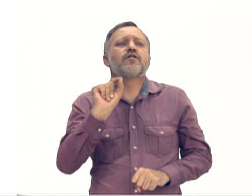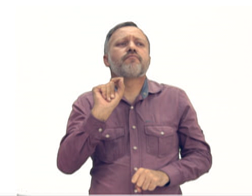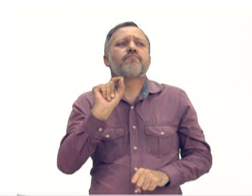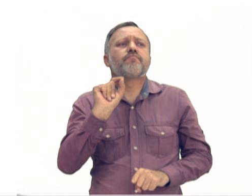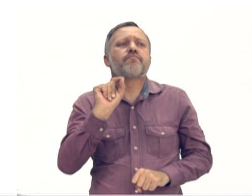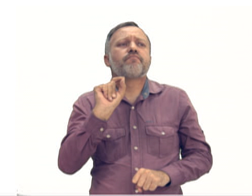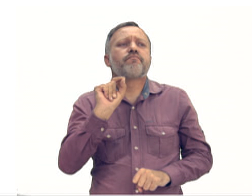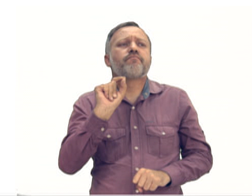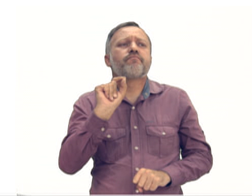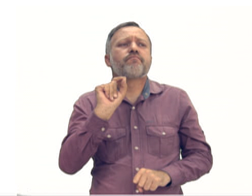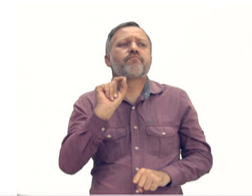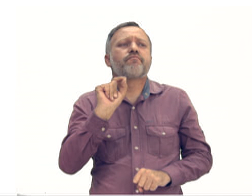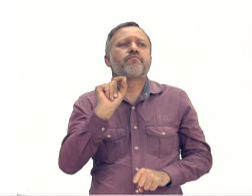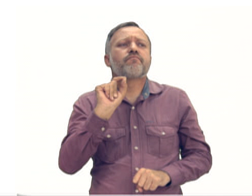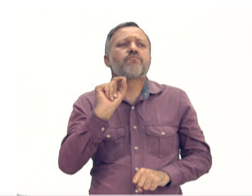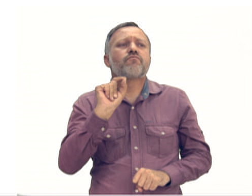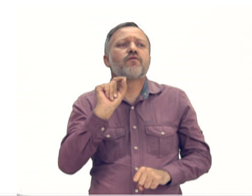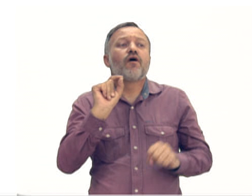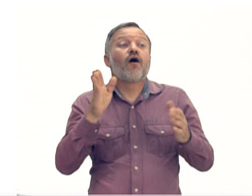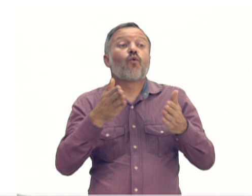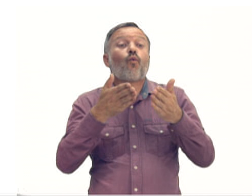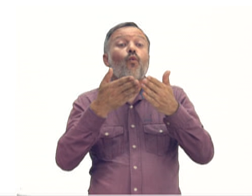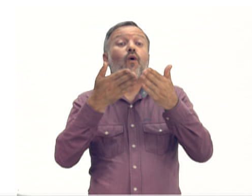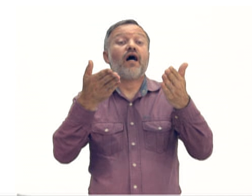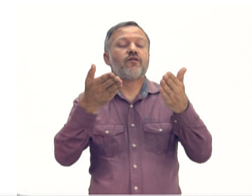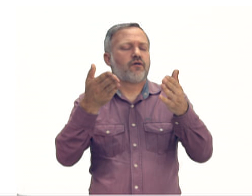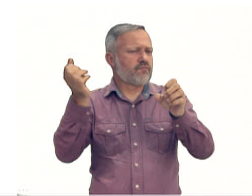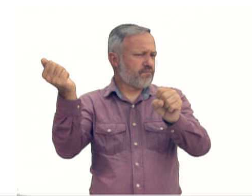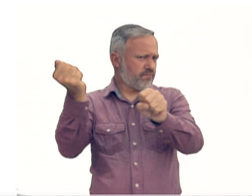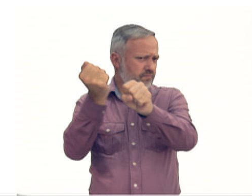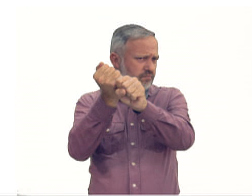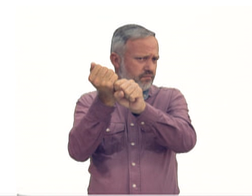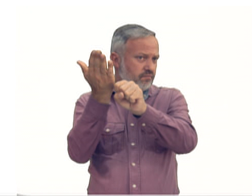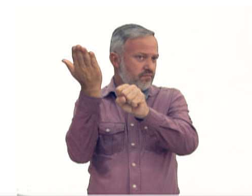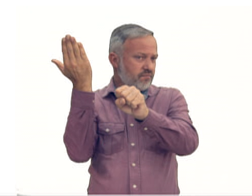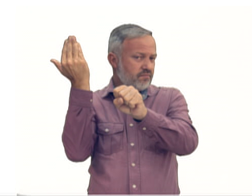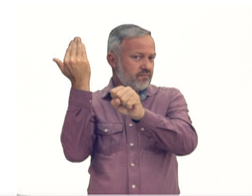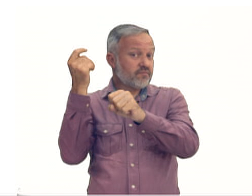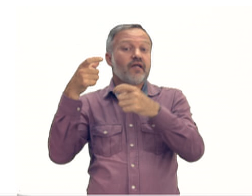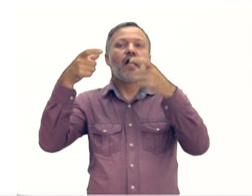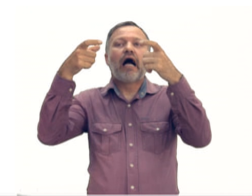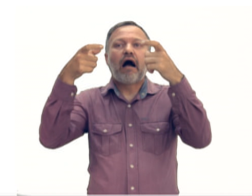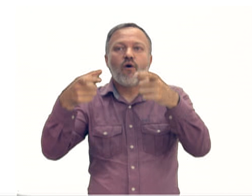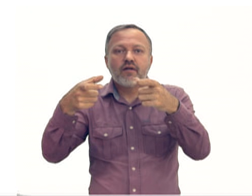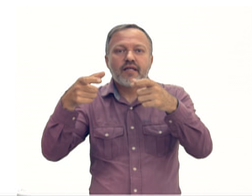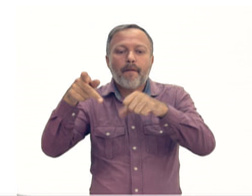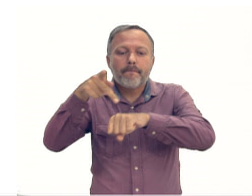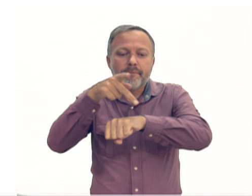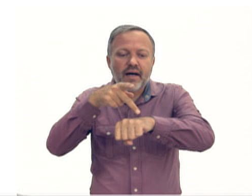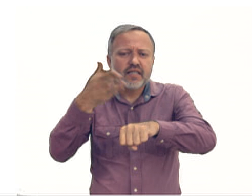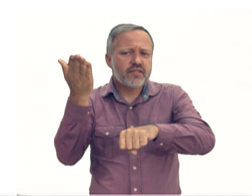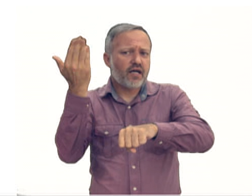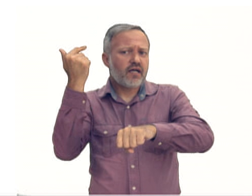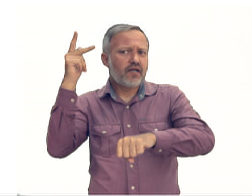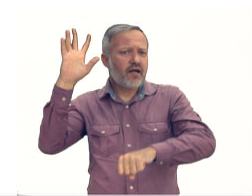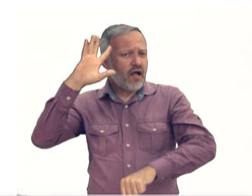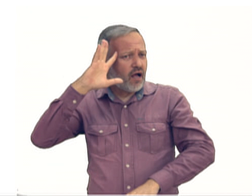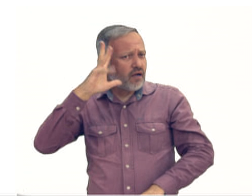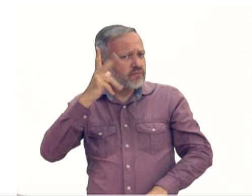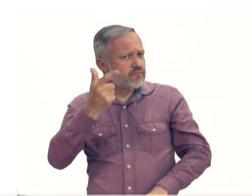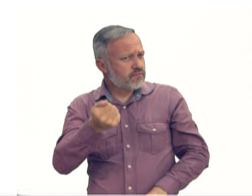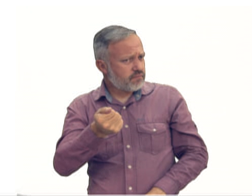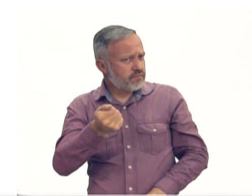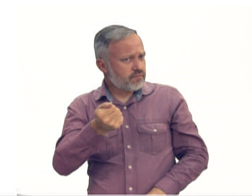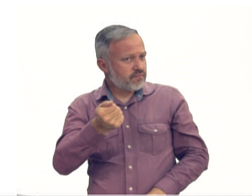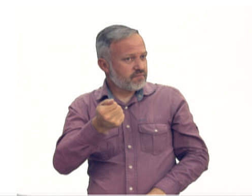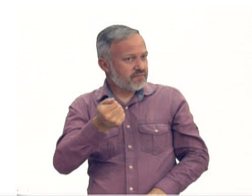há muito tempo. Quando? Há muito tempo. E onde? No antigo país da África. Lembra daqueles elementos? Então é